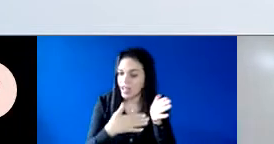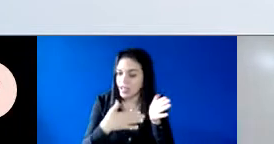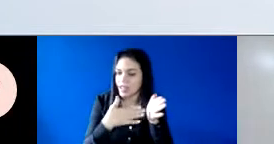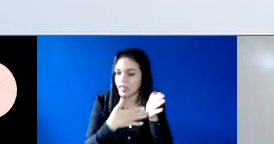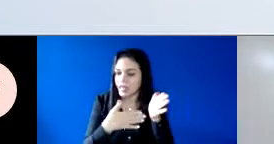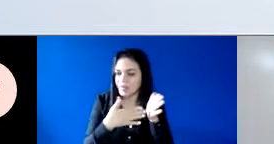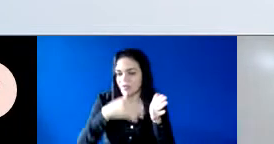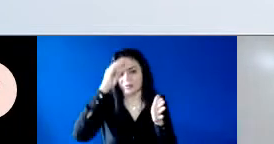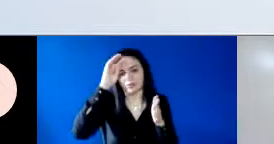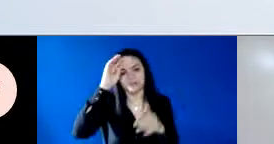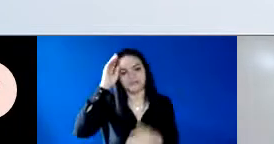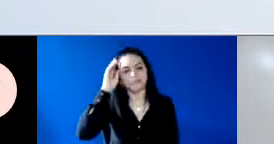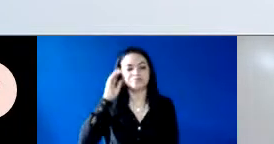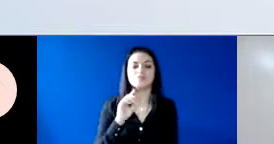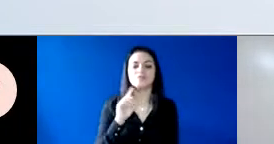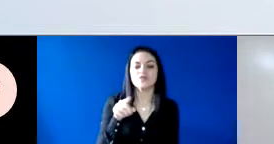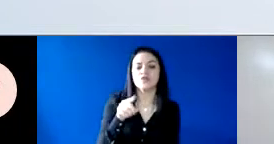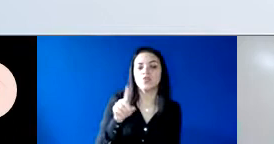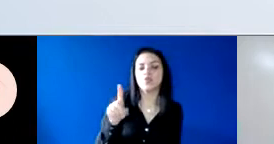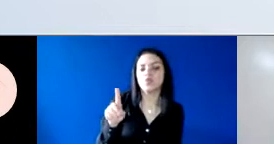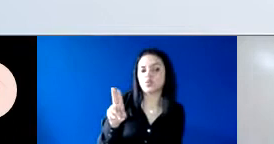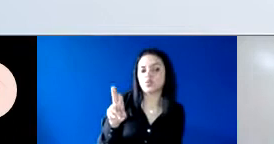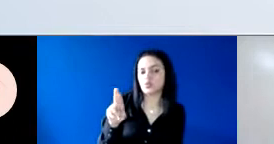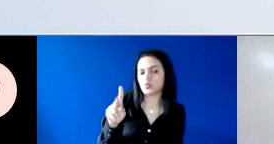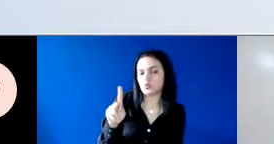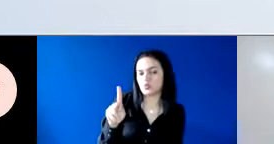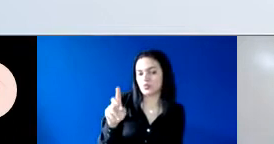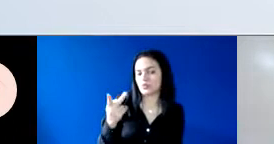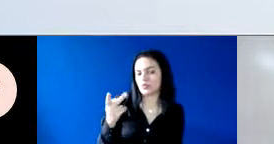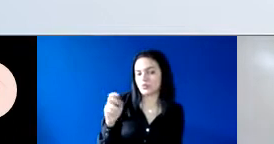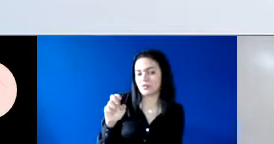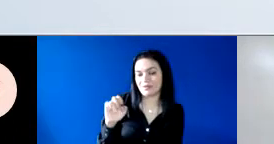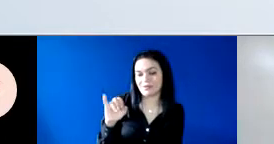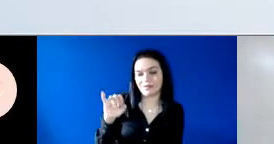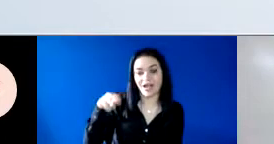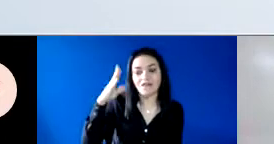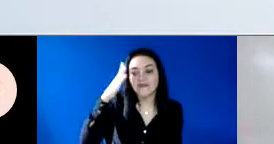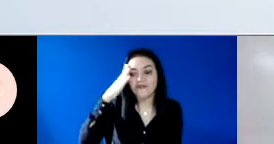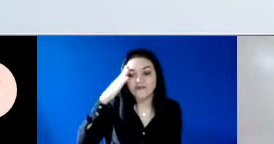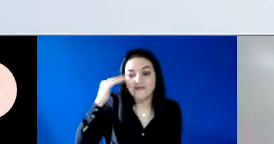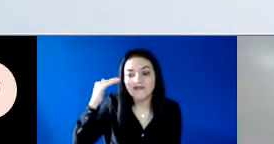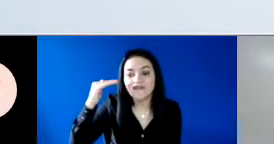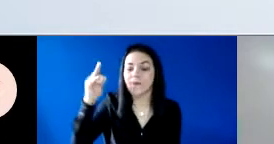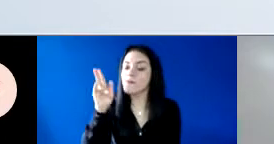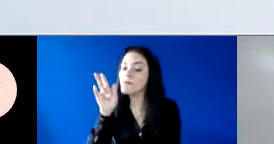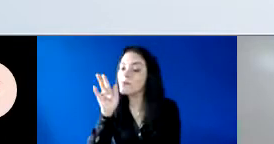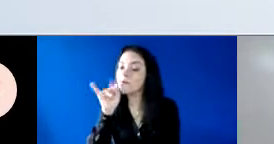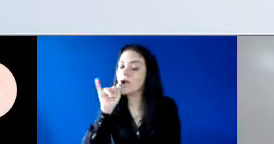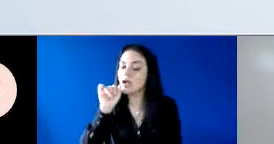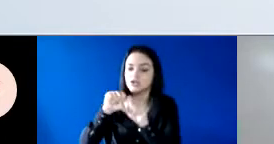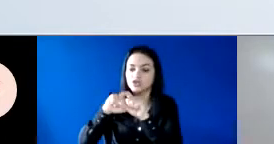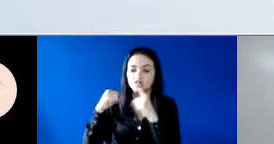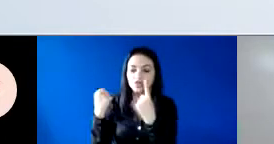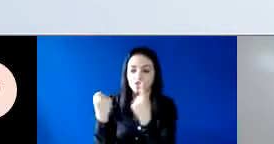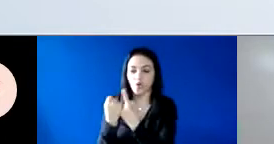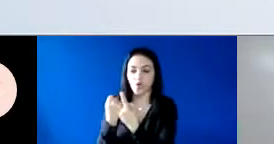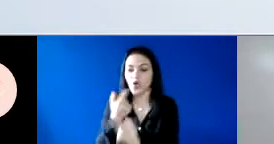O Durkheim é um sociólogo famoso, é um dos 3, digamos assim, pais da sociologia, é